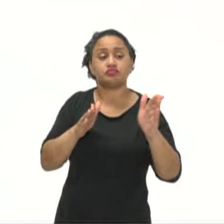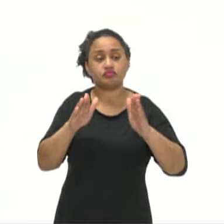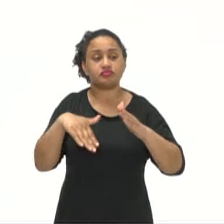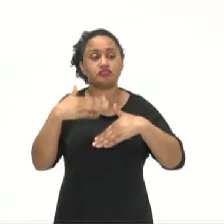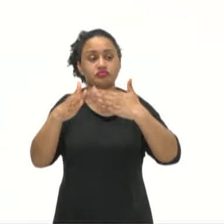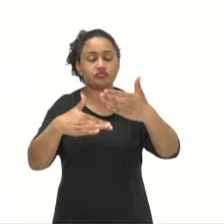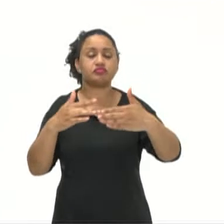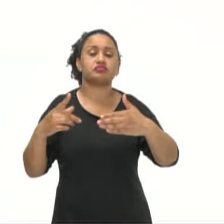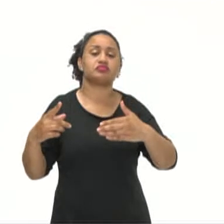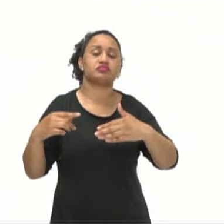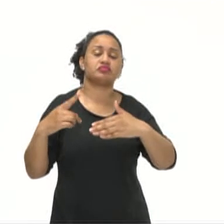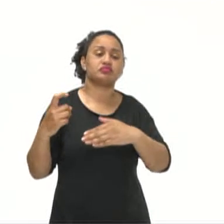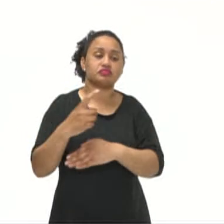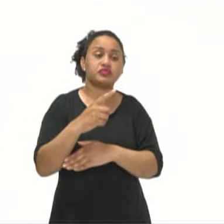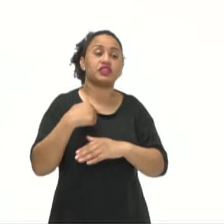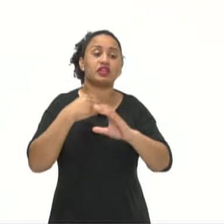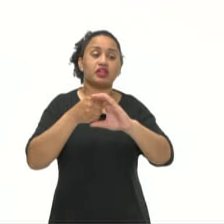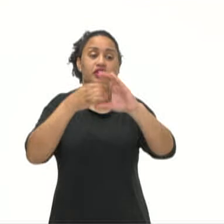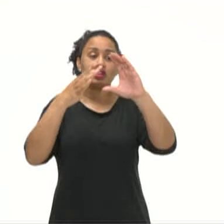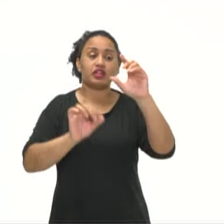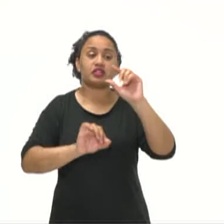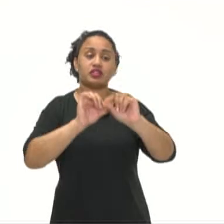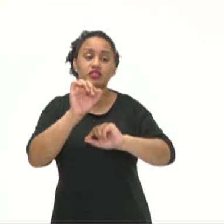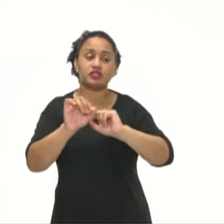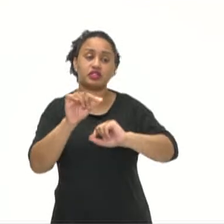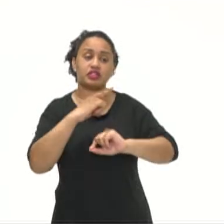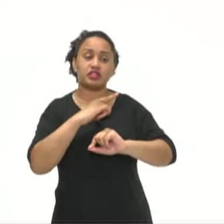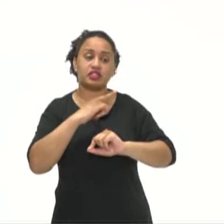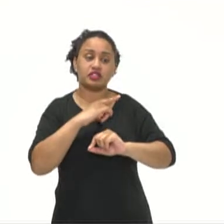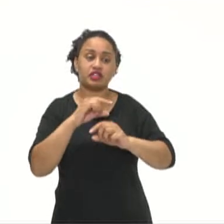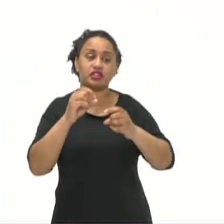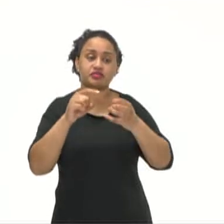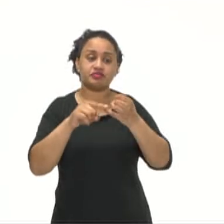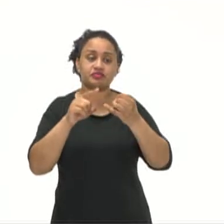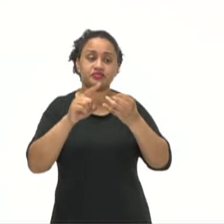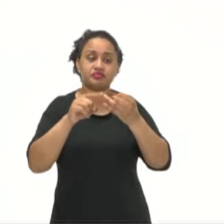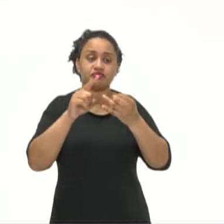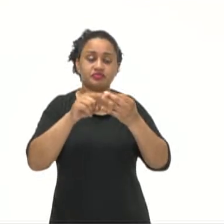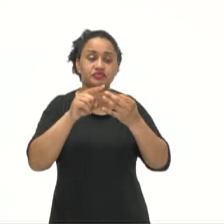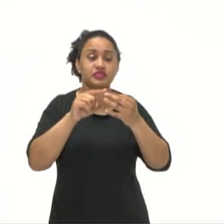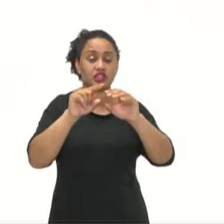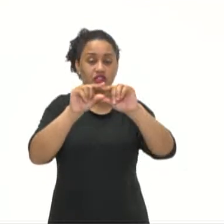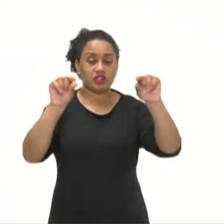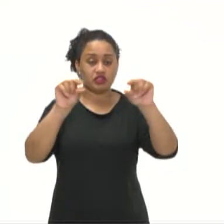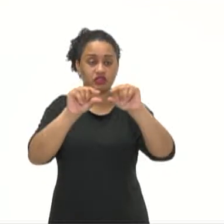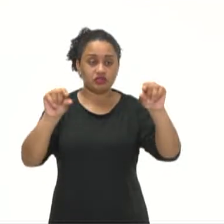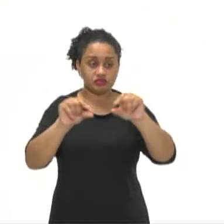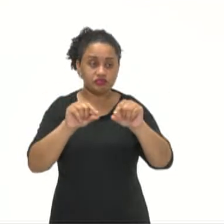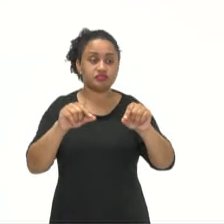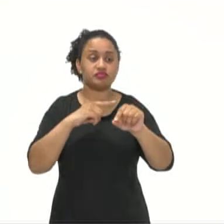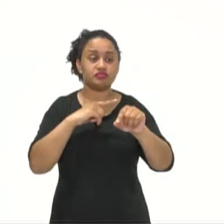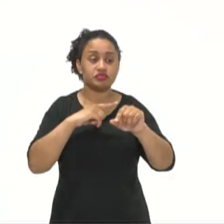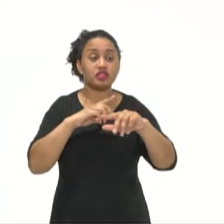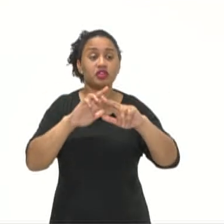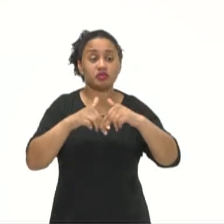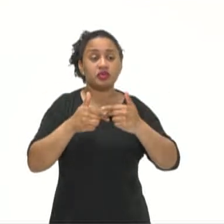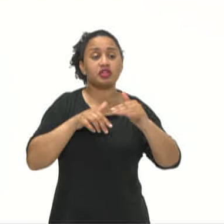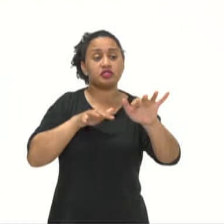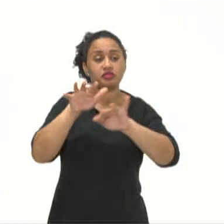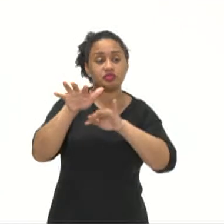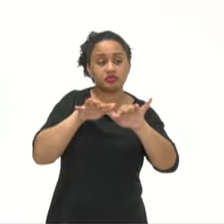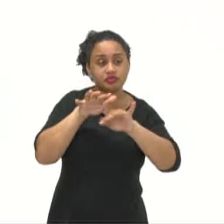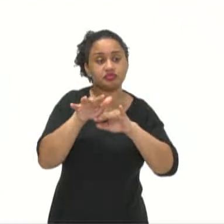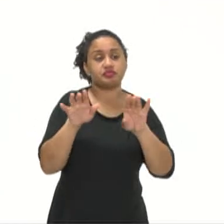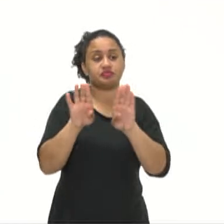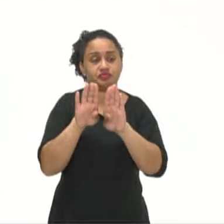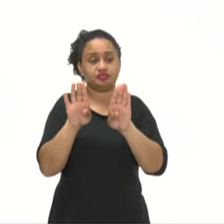embrionário caracterizada pelo estabelecimento dos 3 folhetos germinativos e por intensos